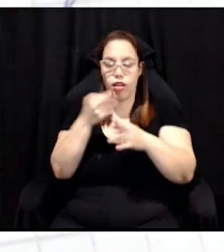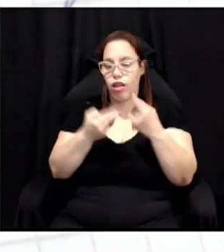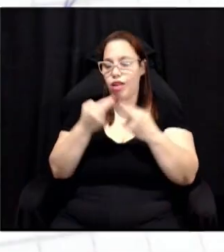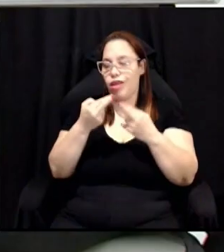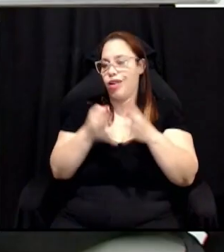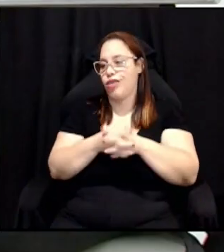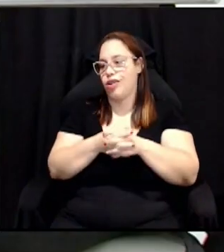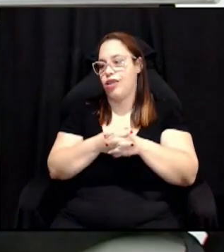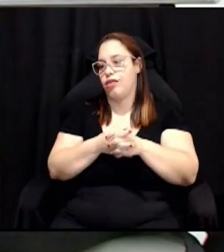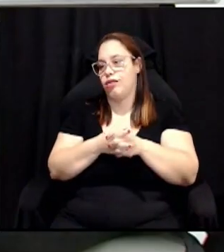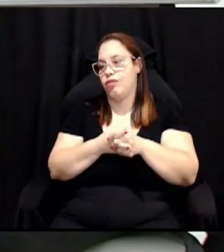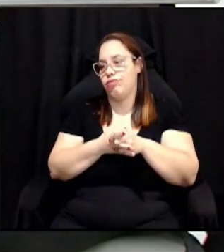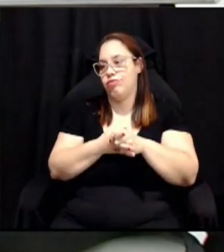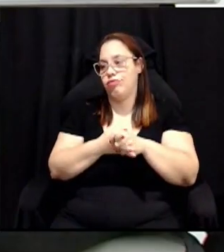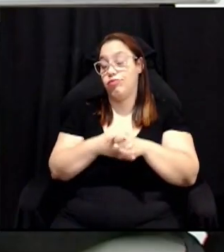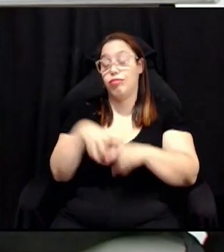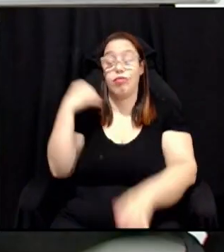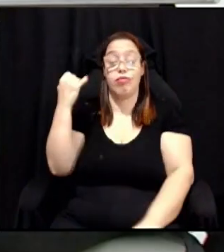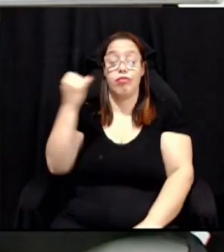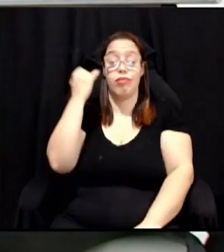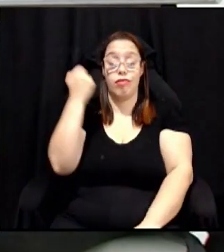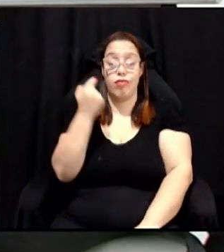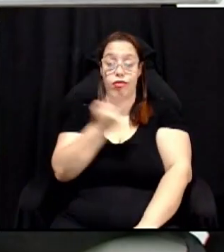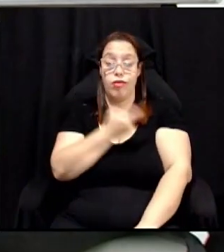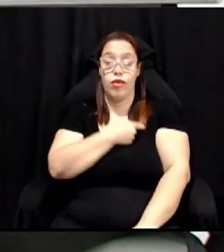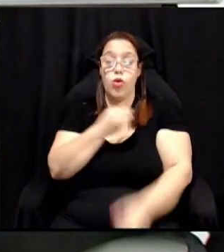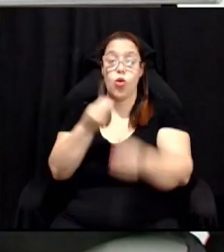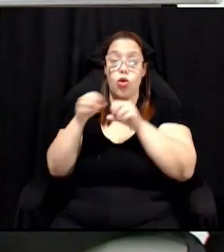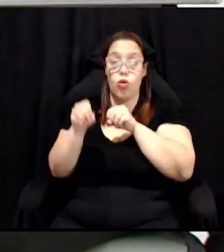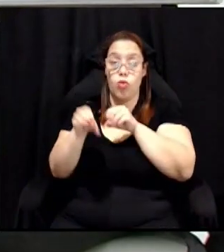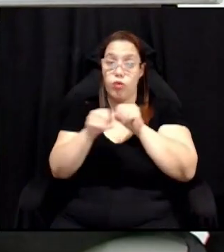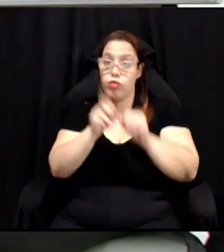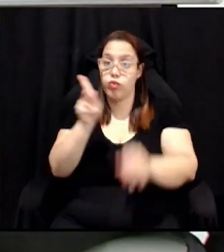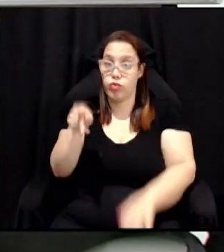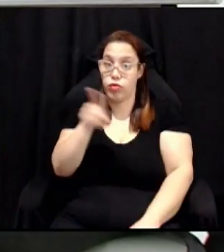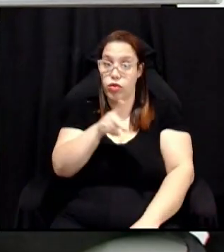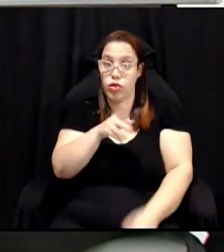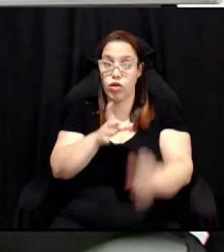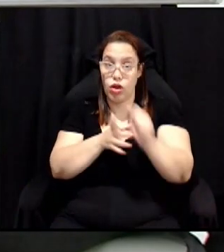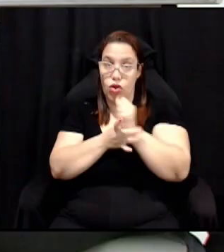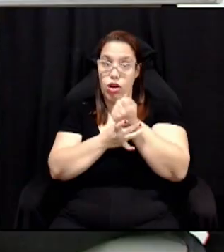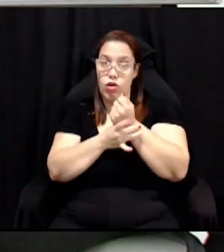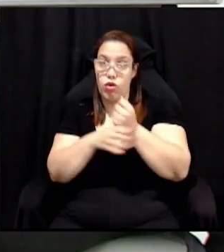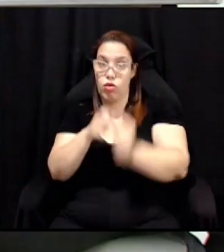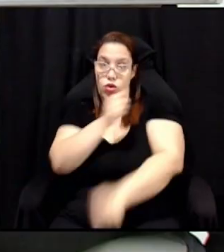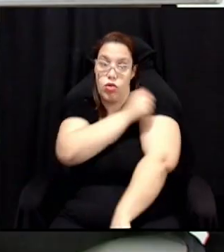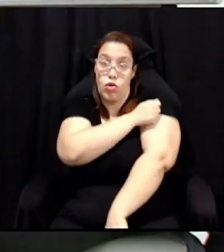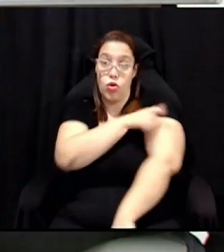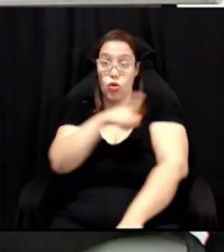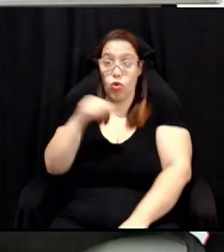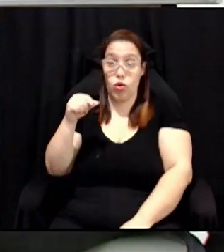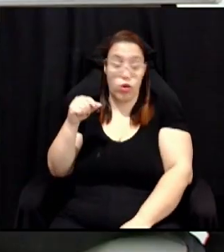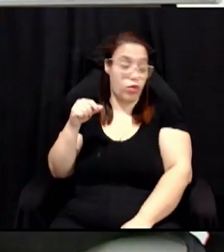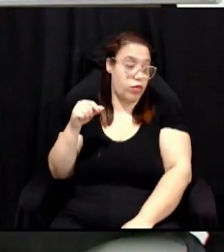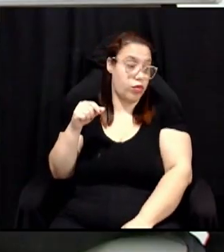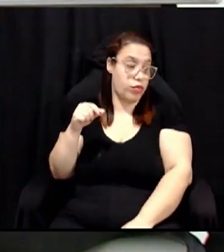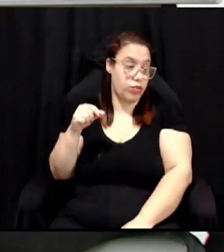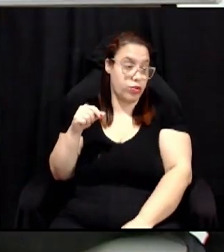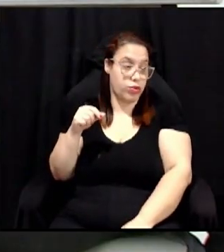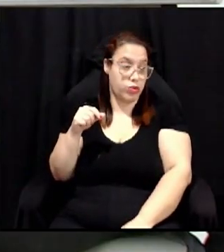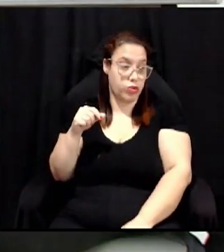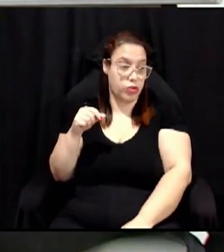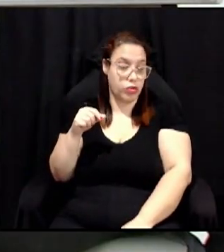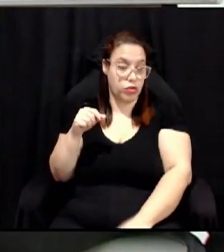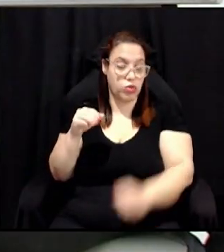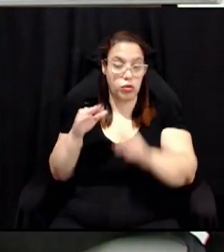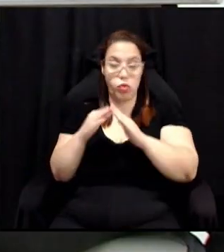muito importante que nós, como educadores, a gente consiga garantir que o nosso aluno está saindo da instituição, está saindo do colégio, sabendo pelo